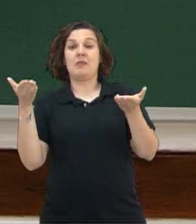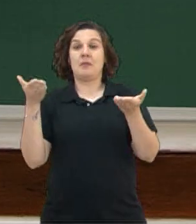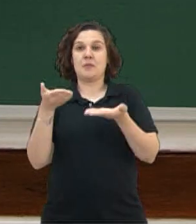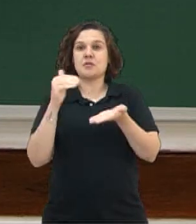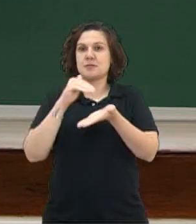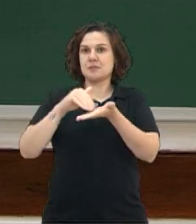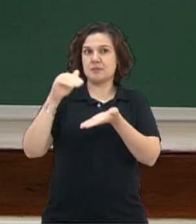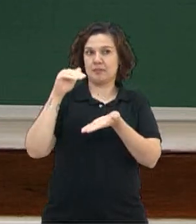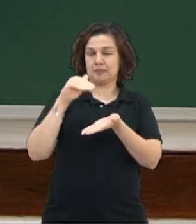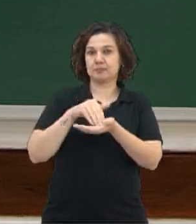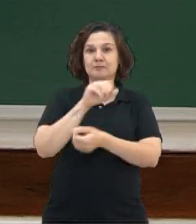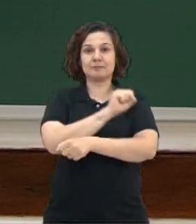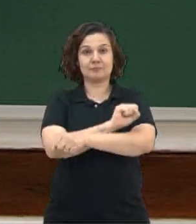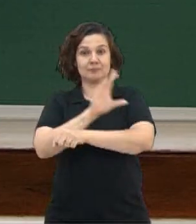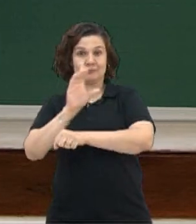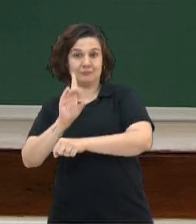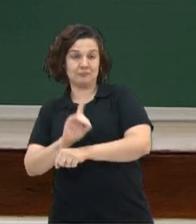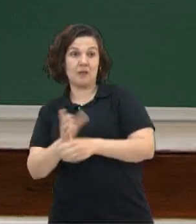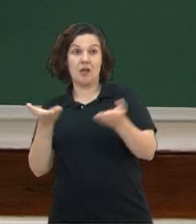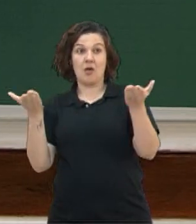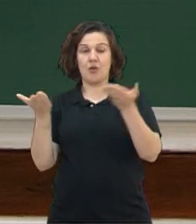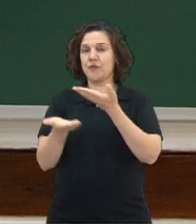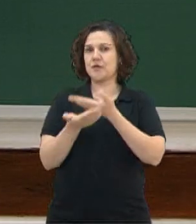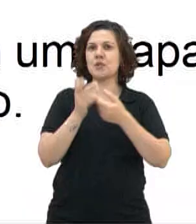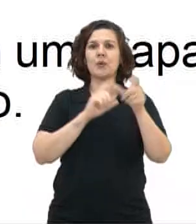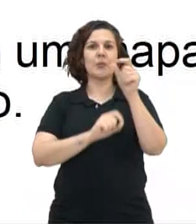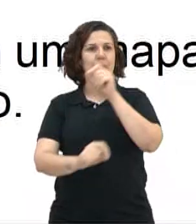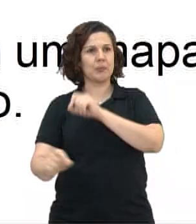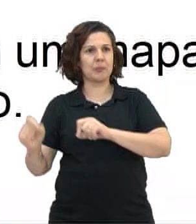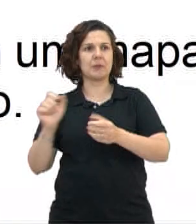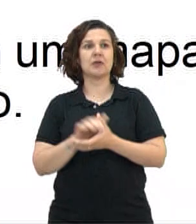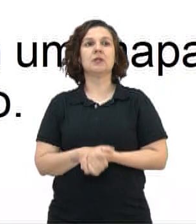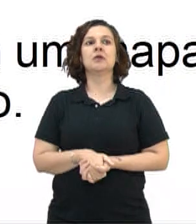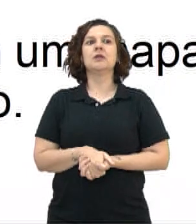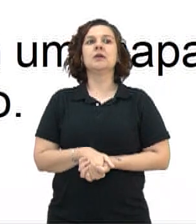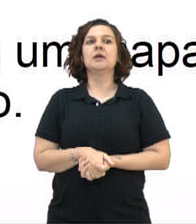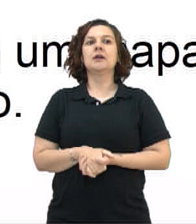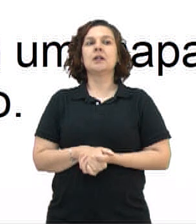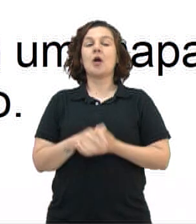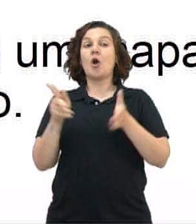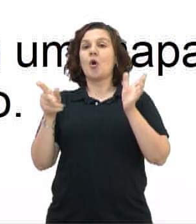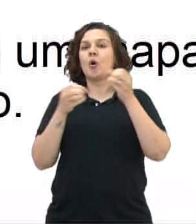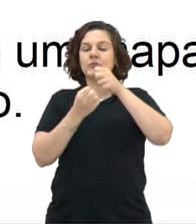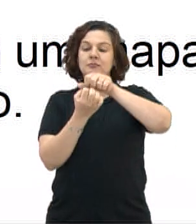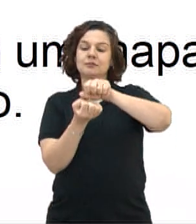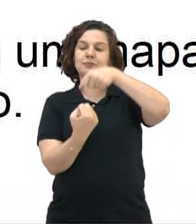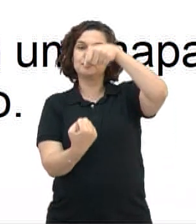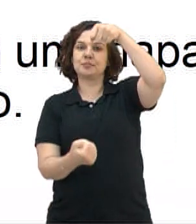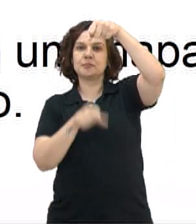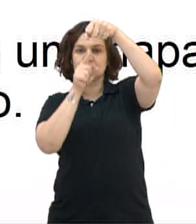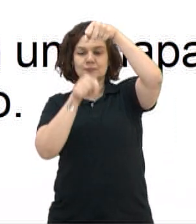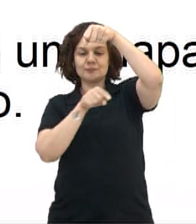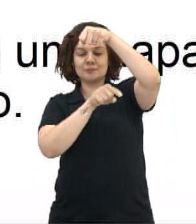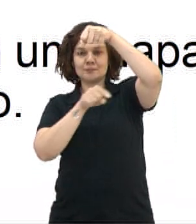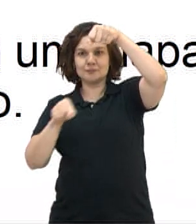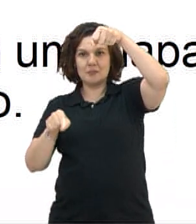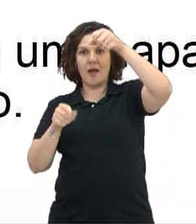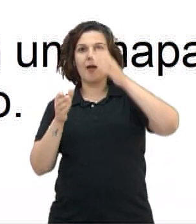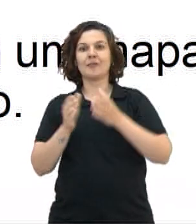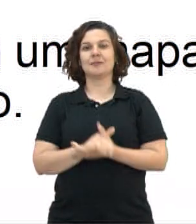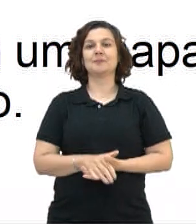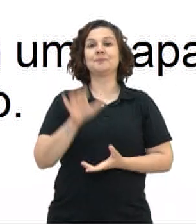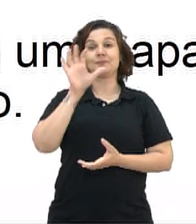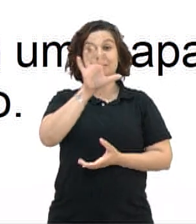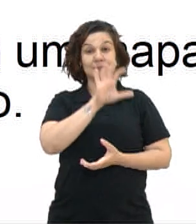a Secretaria, dos quais nós vamos ver ali, questão que envolve projeções cartográficas e coordenadas geográficas,